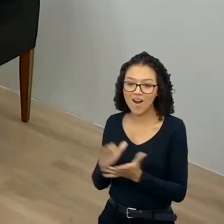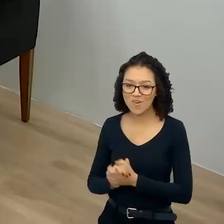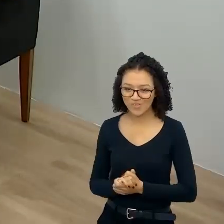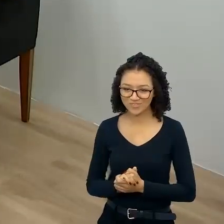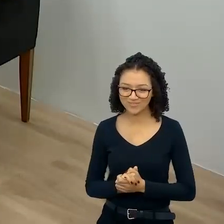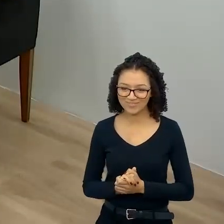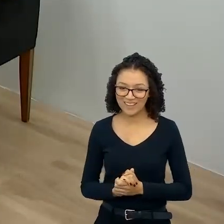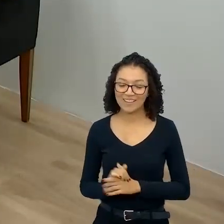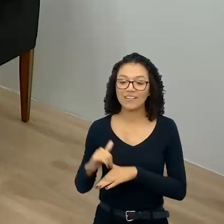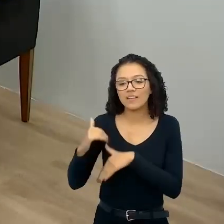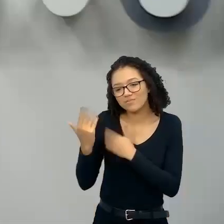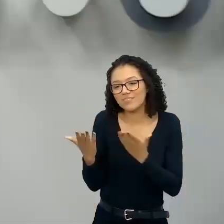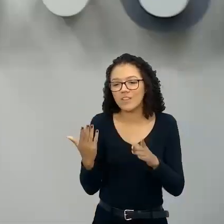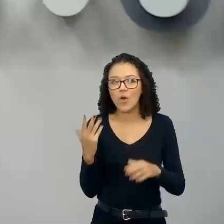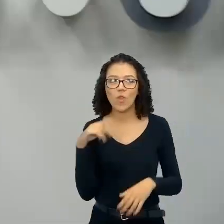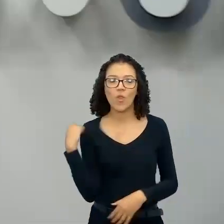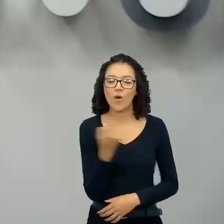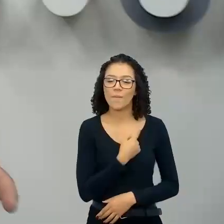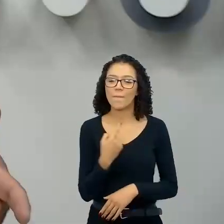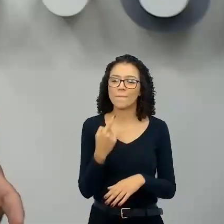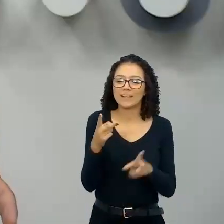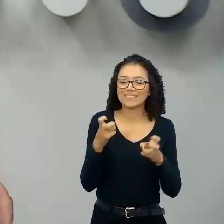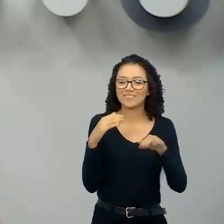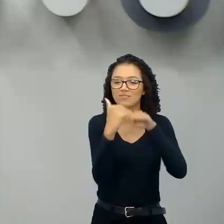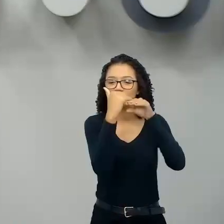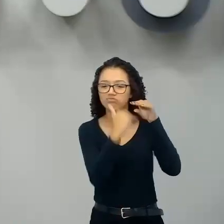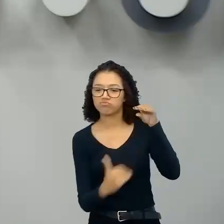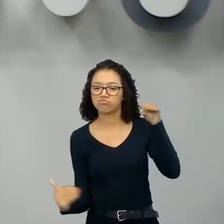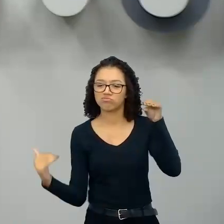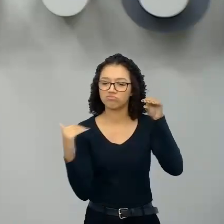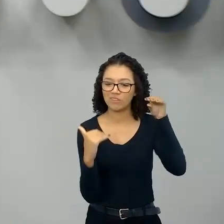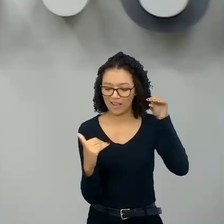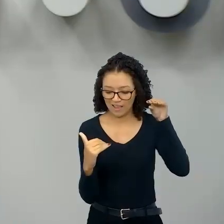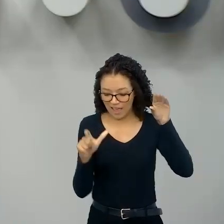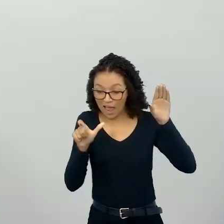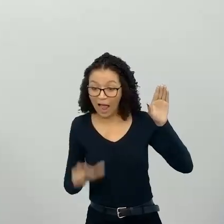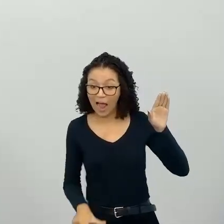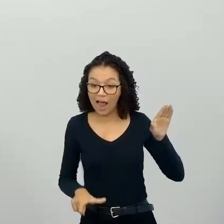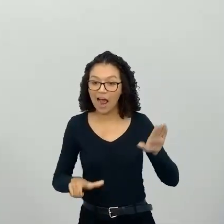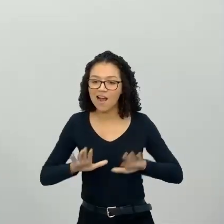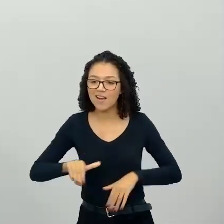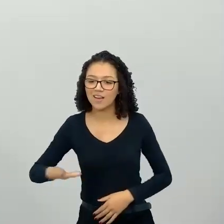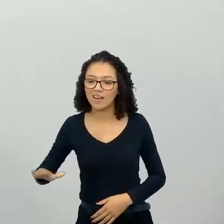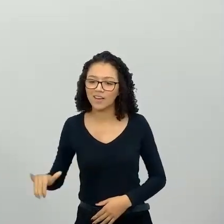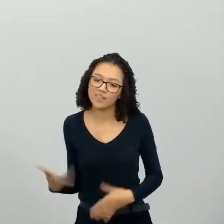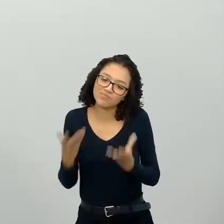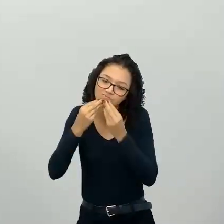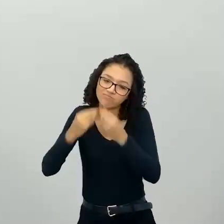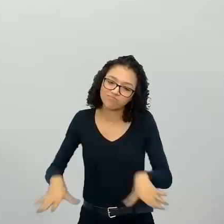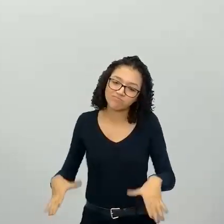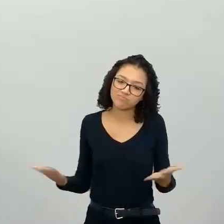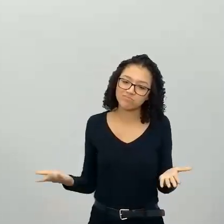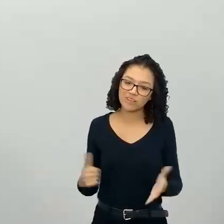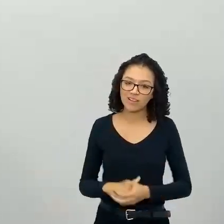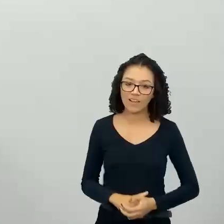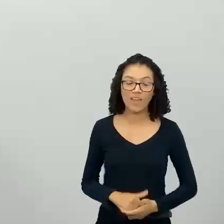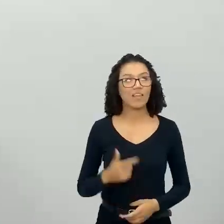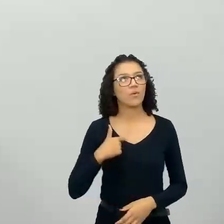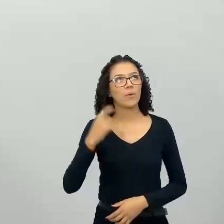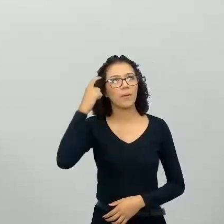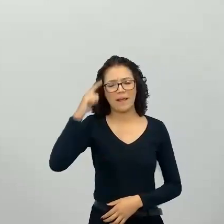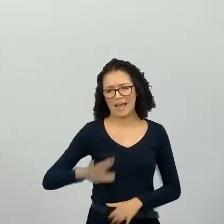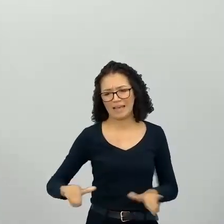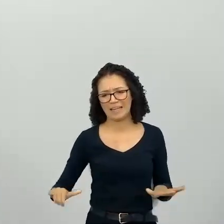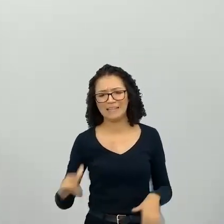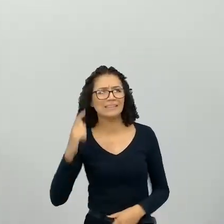desigualdade. Exatamente. Que acaba atacando diretamente a criança. E aí gera nas explorações, né? Então eu tenho que ajudar, eu tenho que fazer,